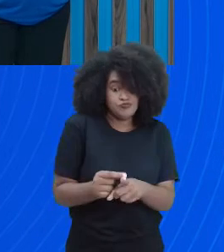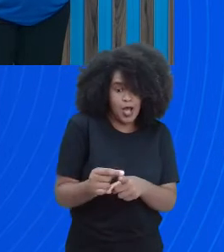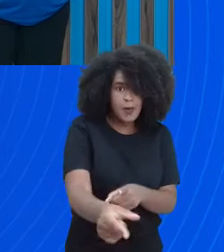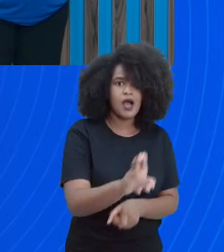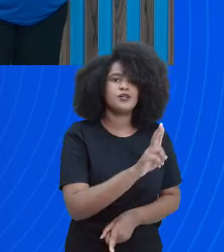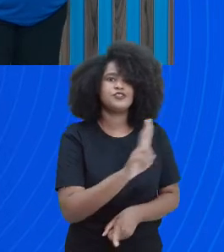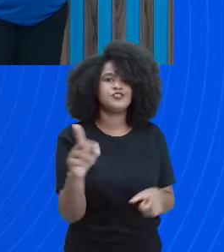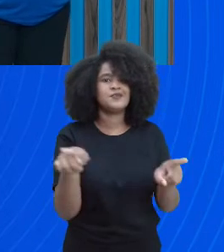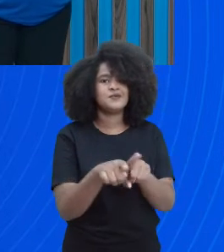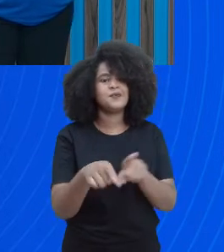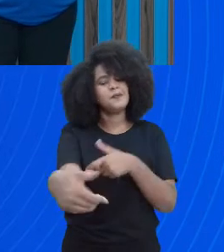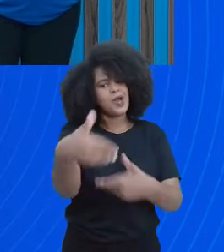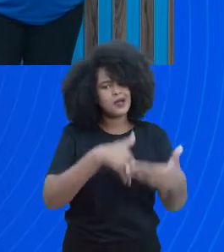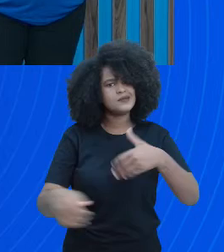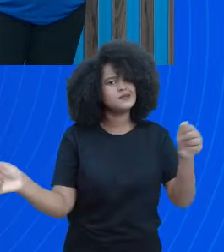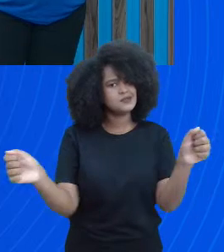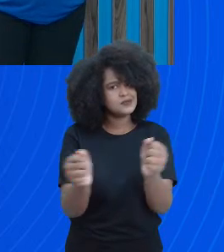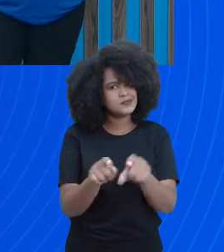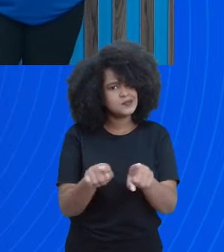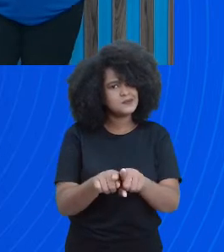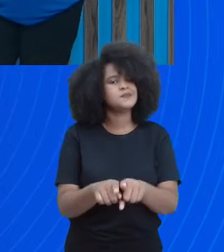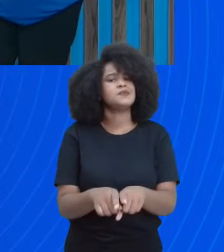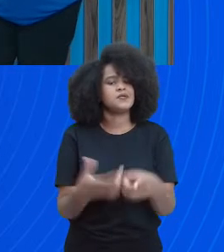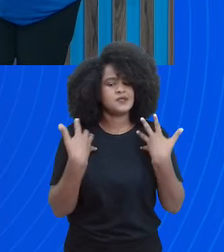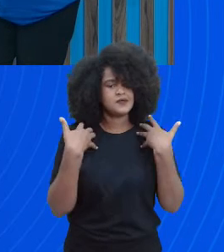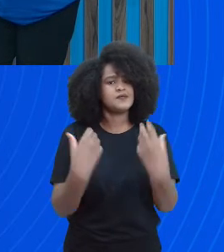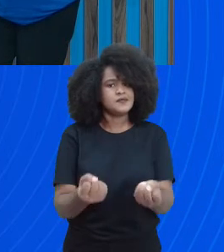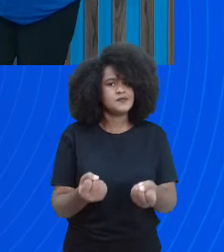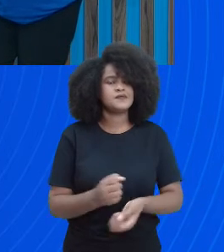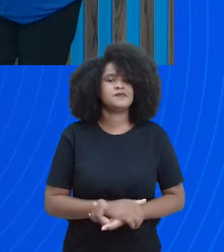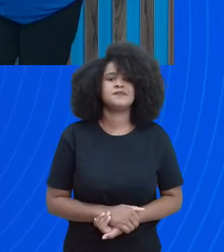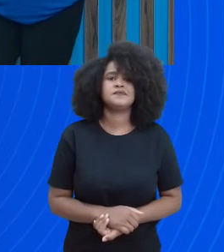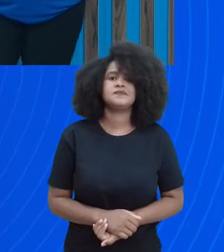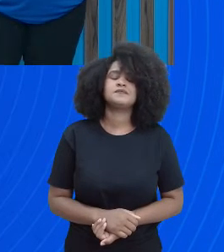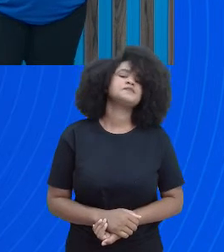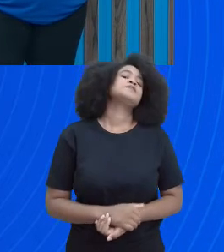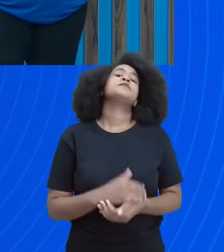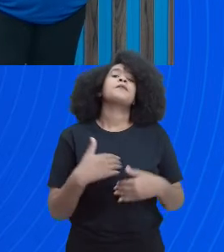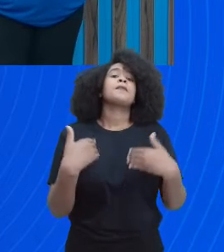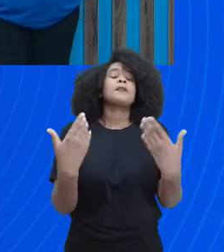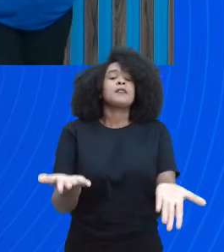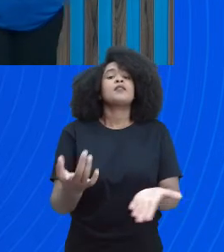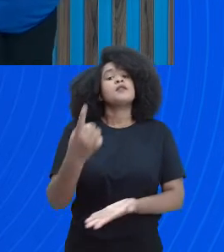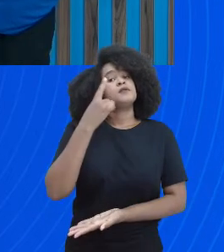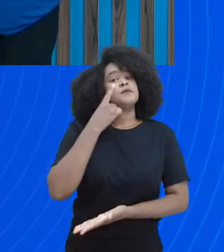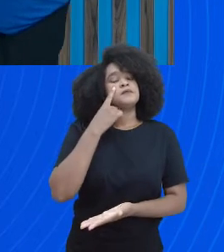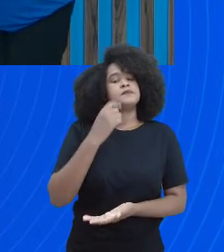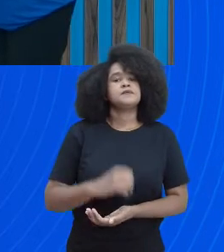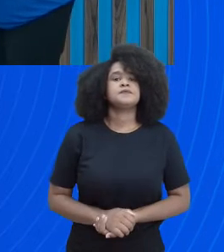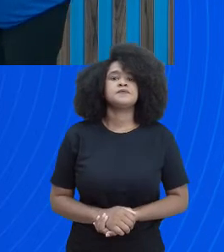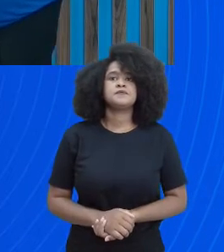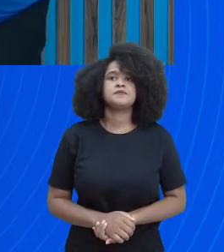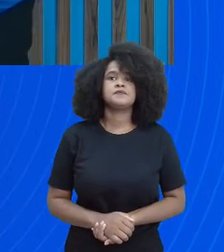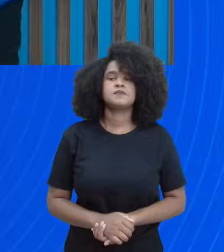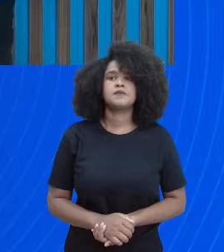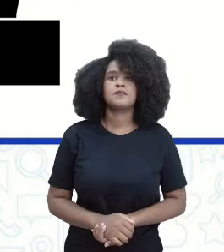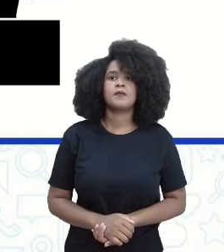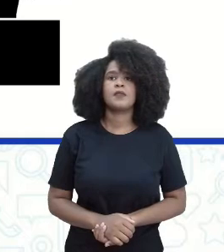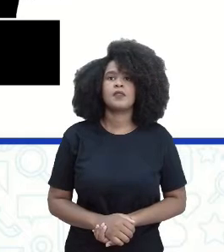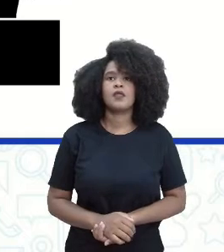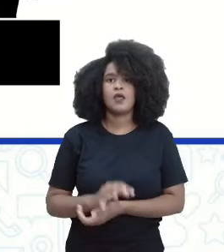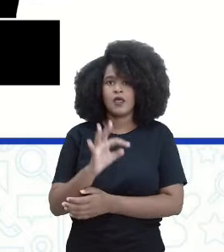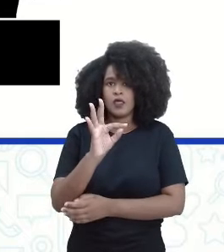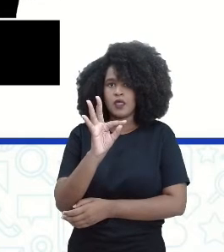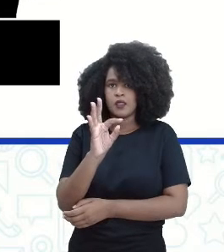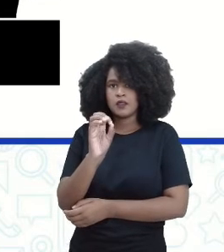também. Participa com a gente, tá, Pedro? Venha, fica à vontade. Aí, gente, então, continuando, quando Thomas